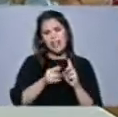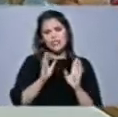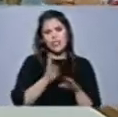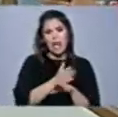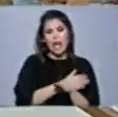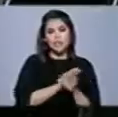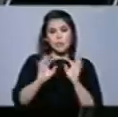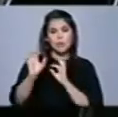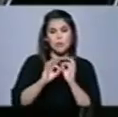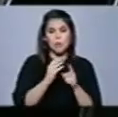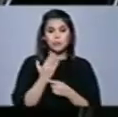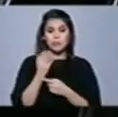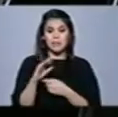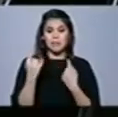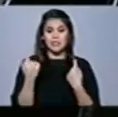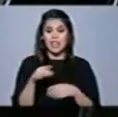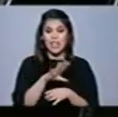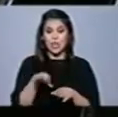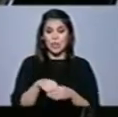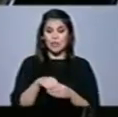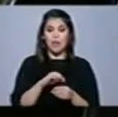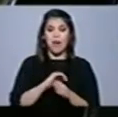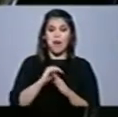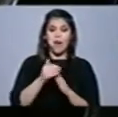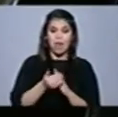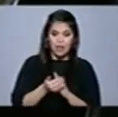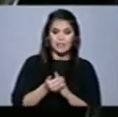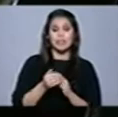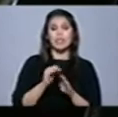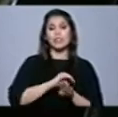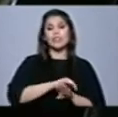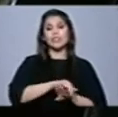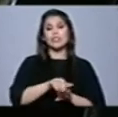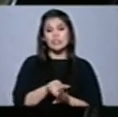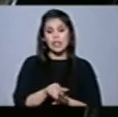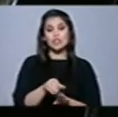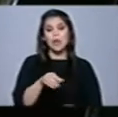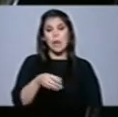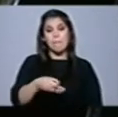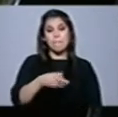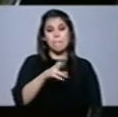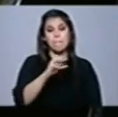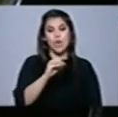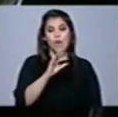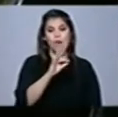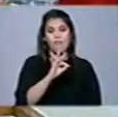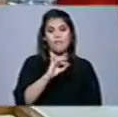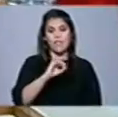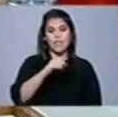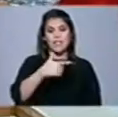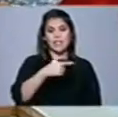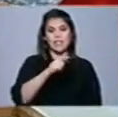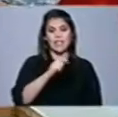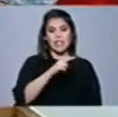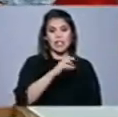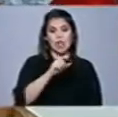outras vezes. Fizemos, por exemplo, na nossa receita dos rissóis, na receita dos profiteroles. Portanto, se já as acompanhou, já está a ver que já viu